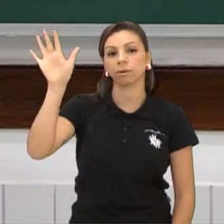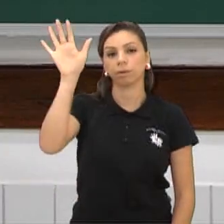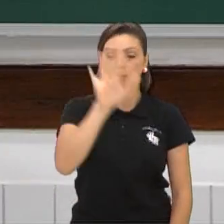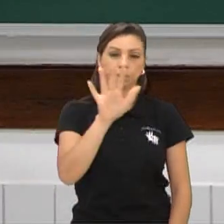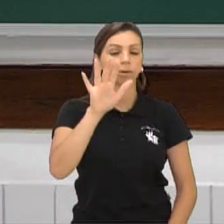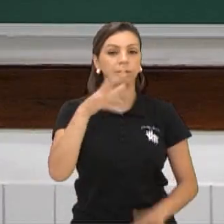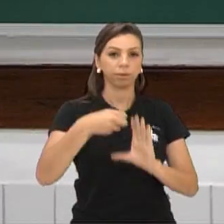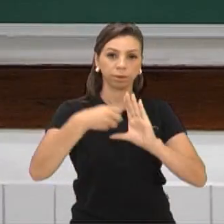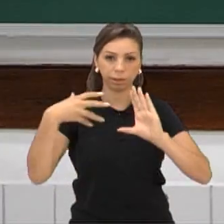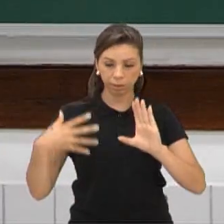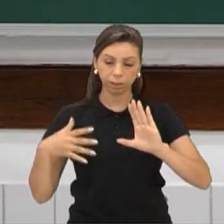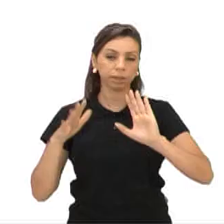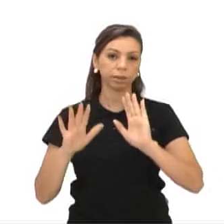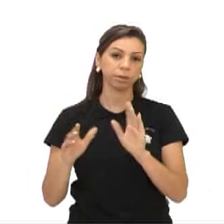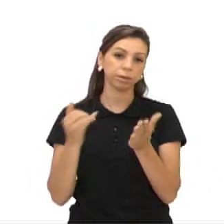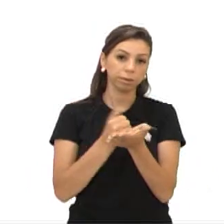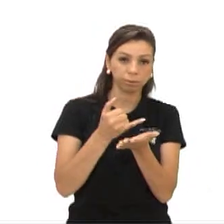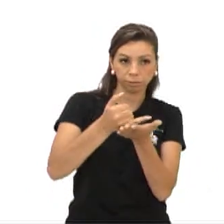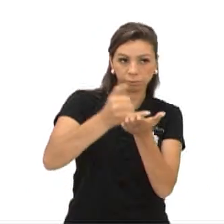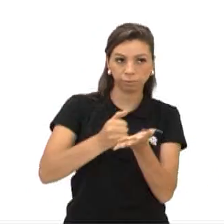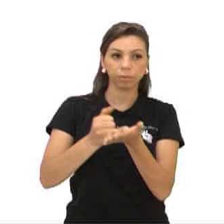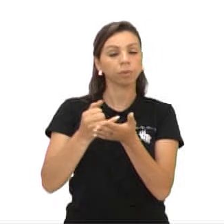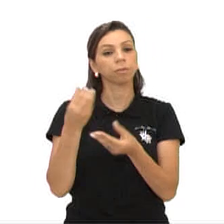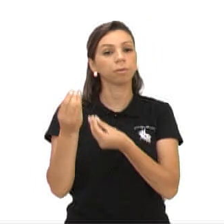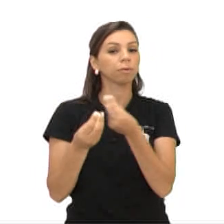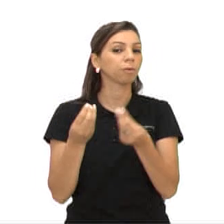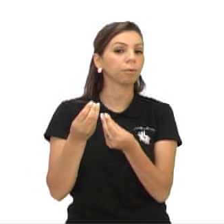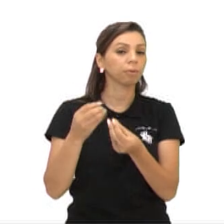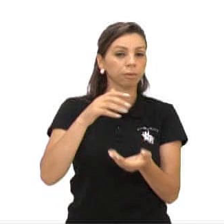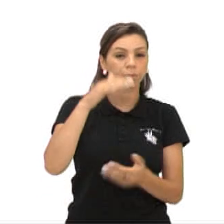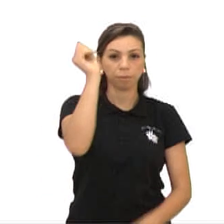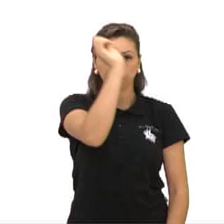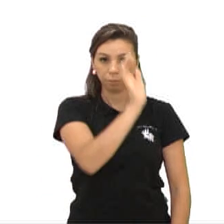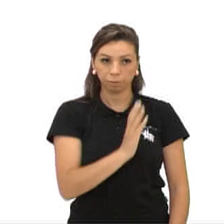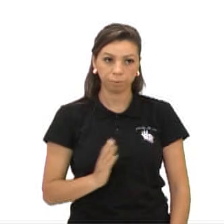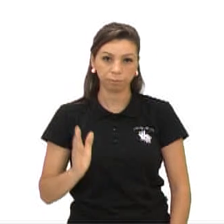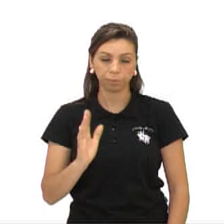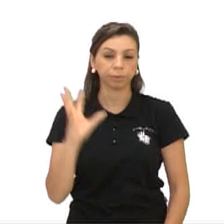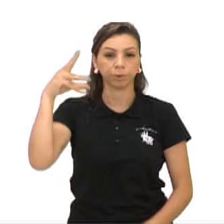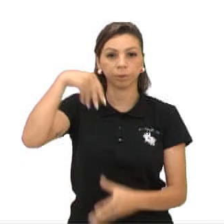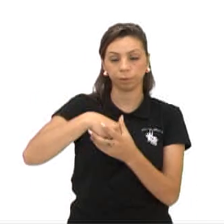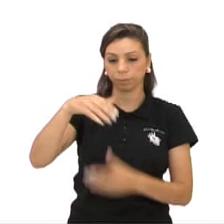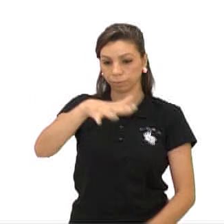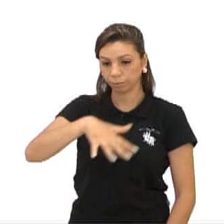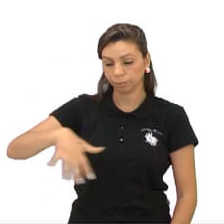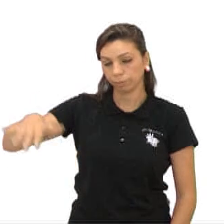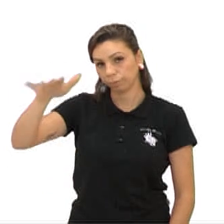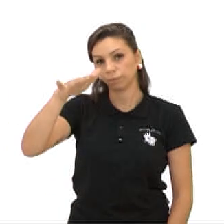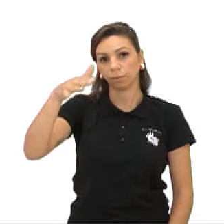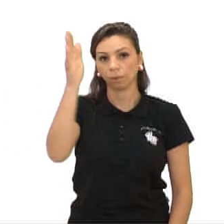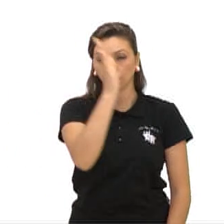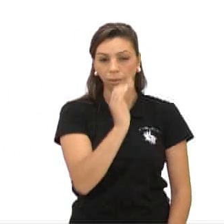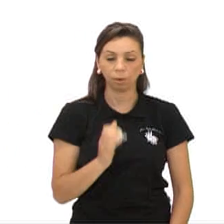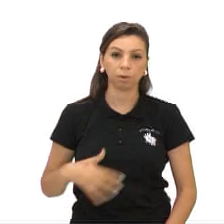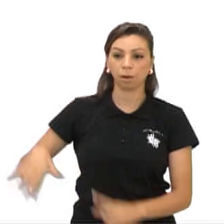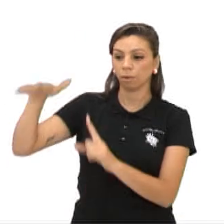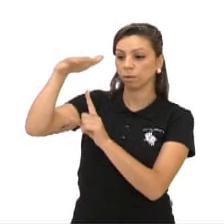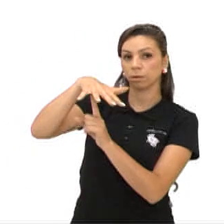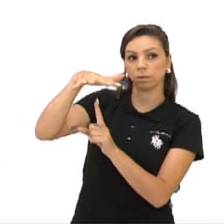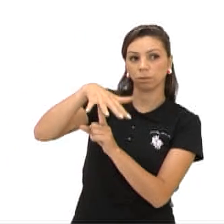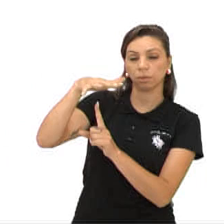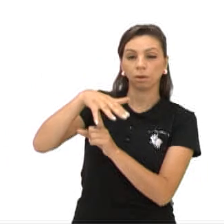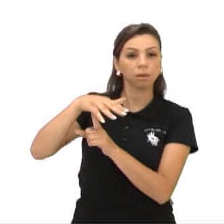e necessárias, vamos ressaltar a posição do Brasil. Dentro do território nacional, o estado do